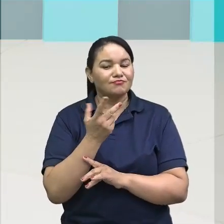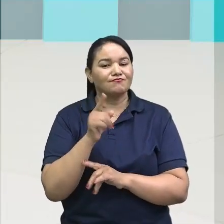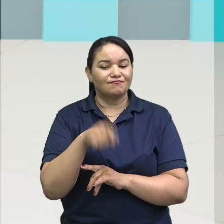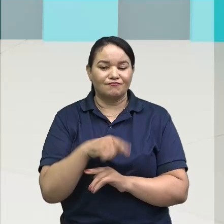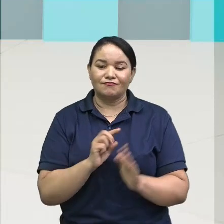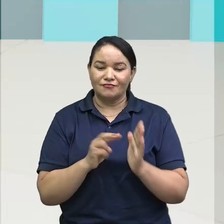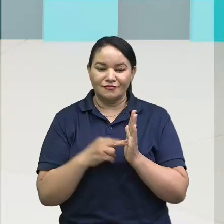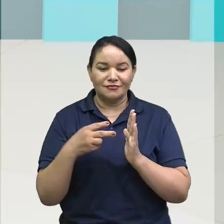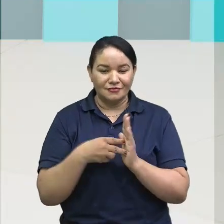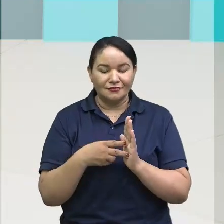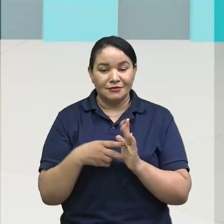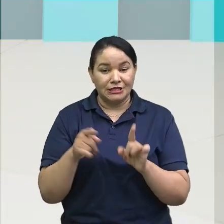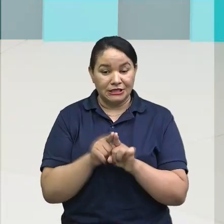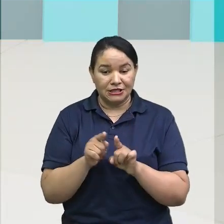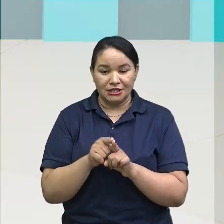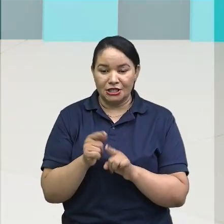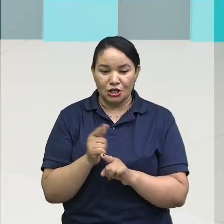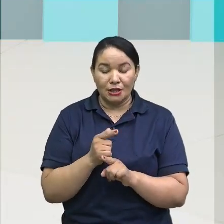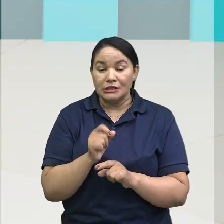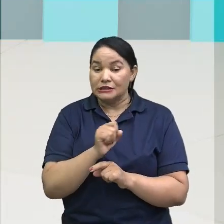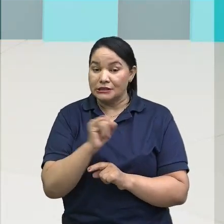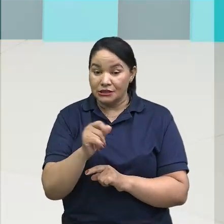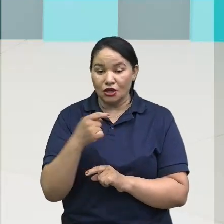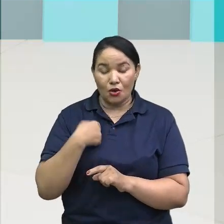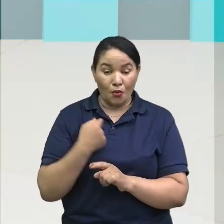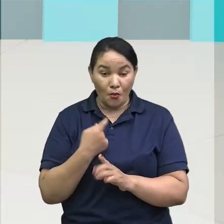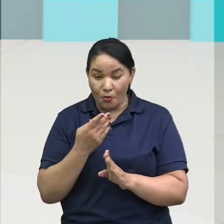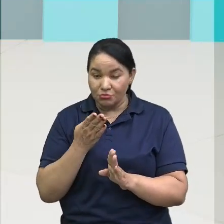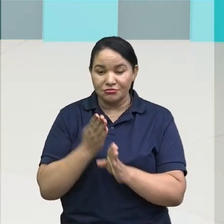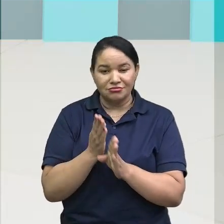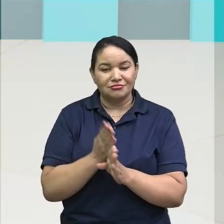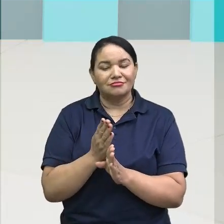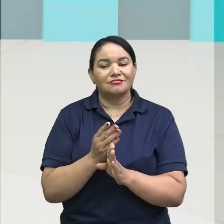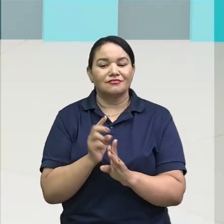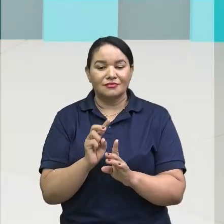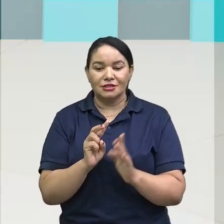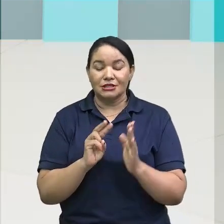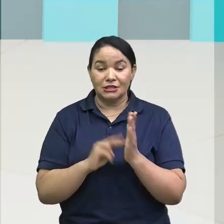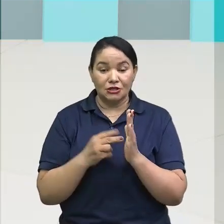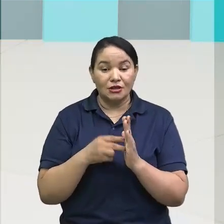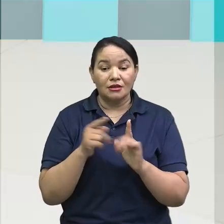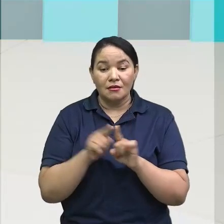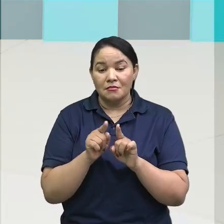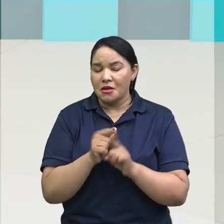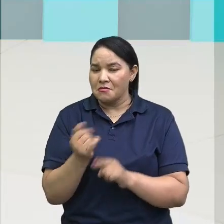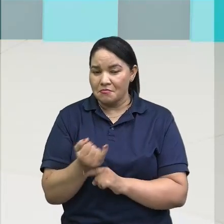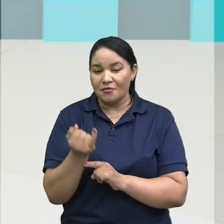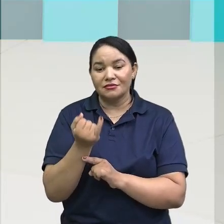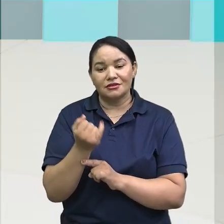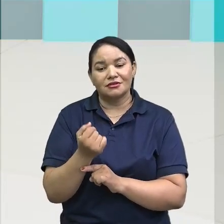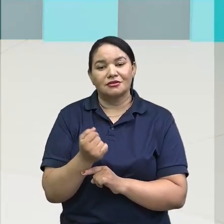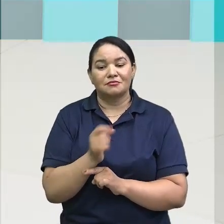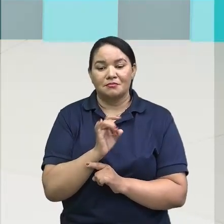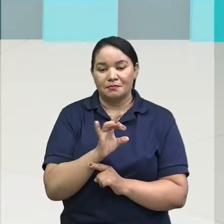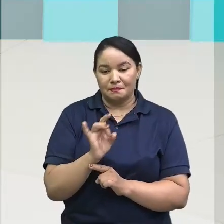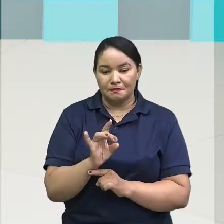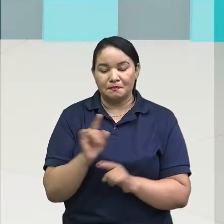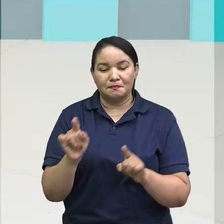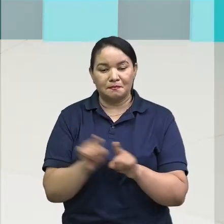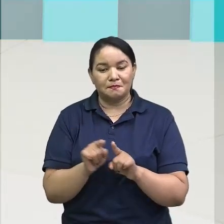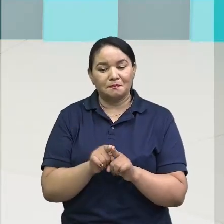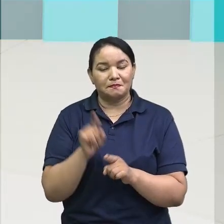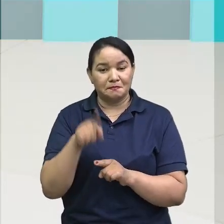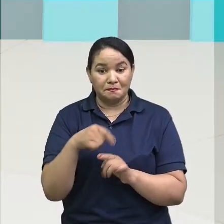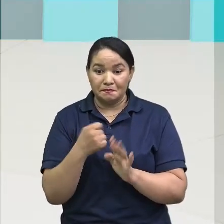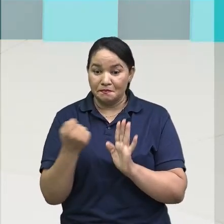significado. E a partir do momento que eu encontro um significado, isso passa a ter uma significância, e ele é um